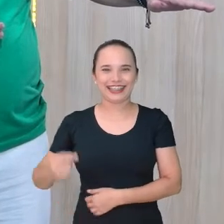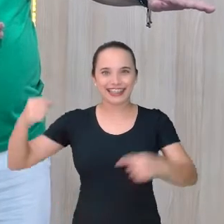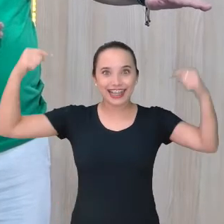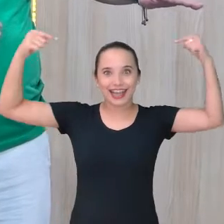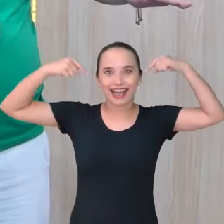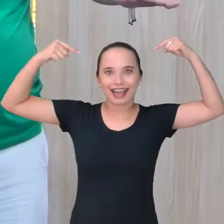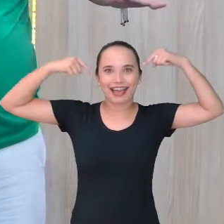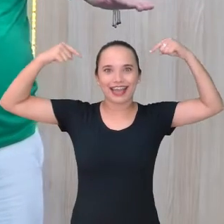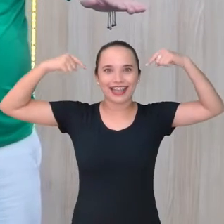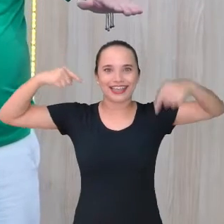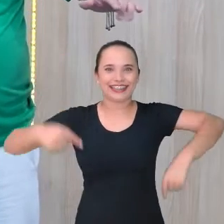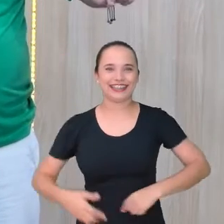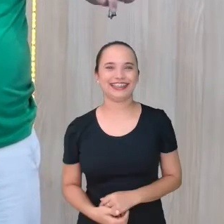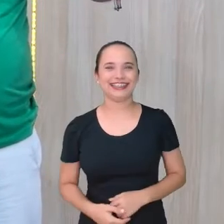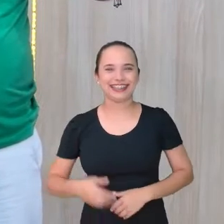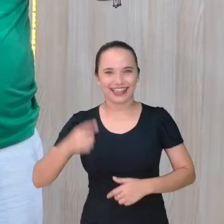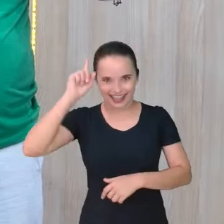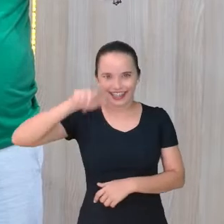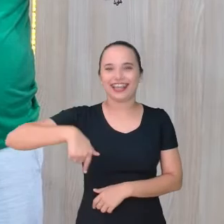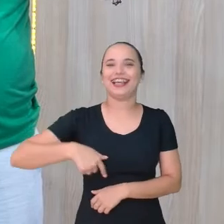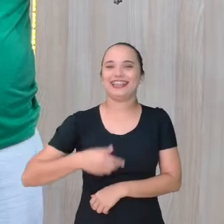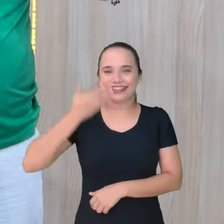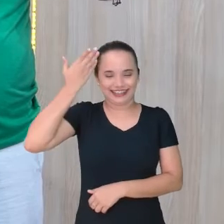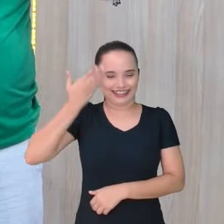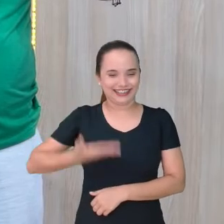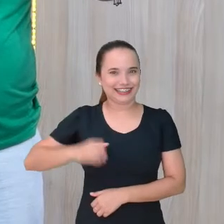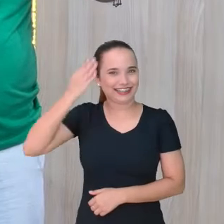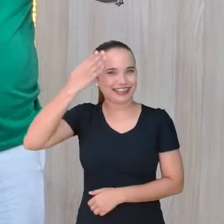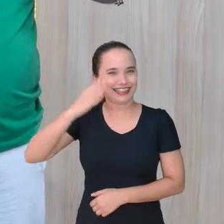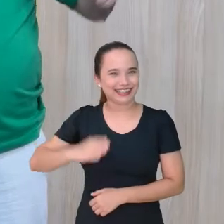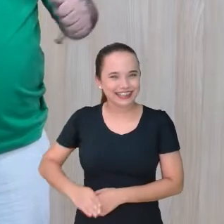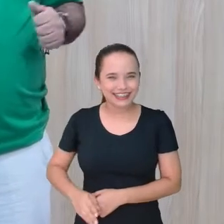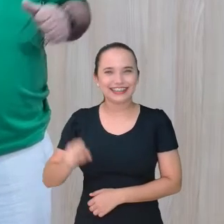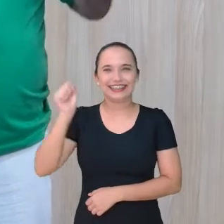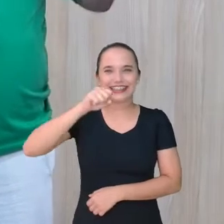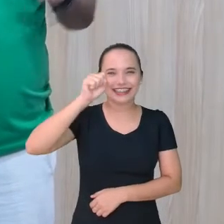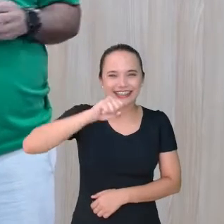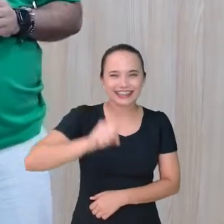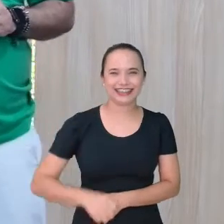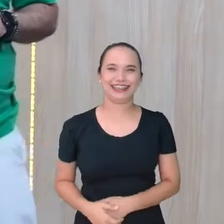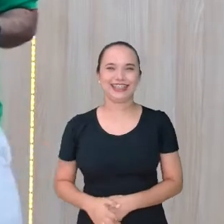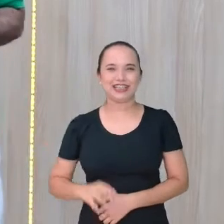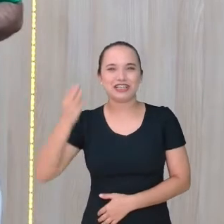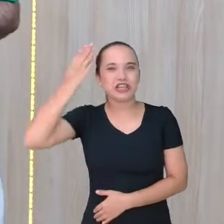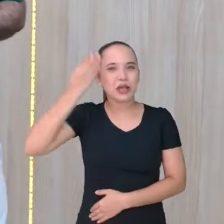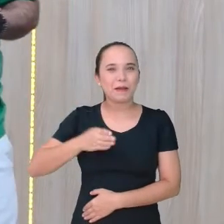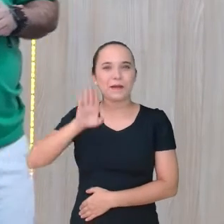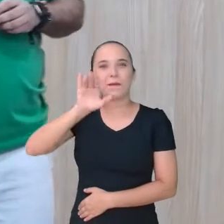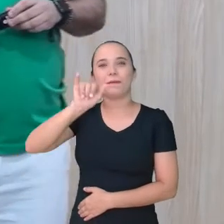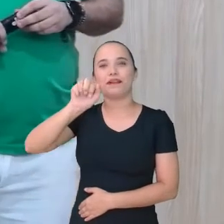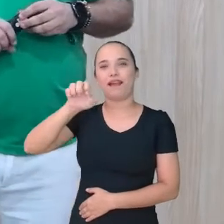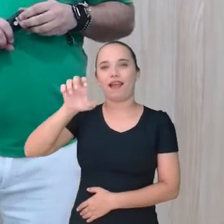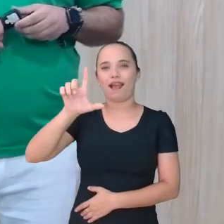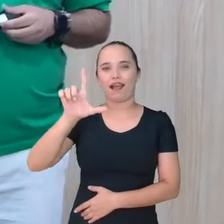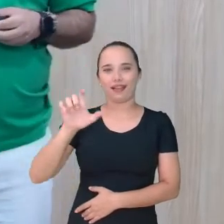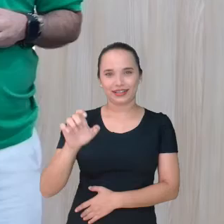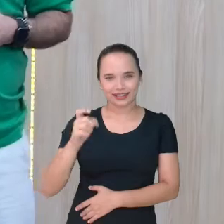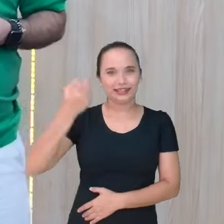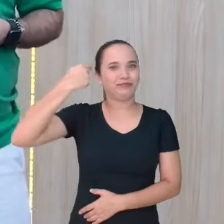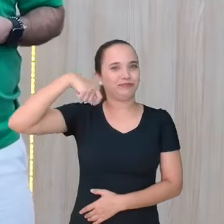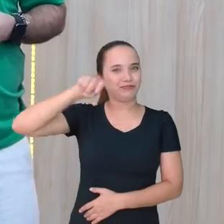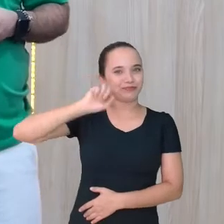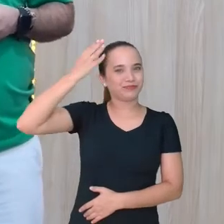no cantinho da tela, ela, ó, a Brielle. Aí, Brielle, faz teu nome aí. Então,